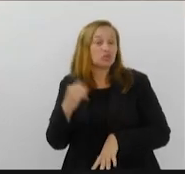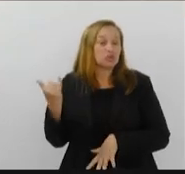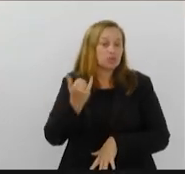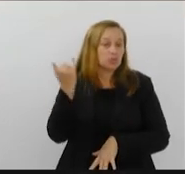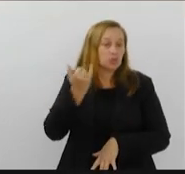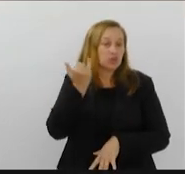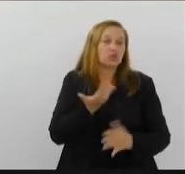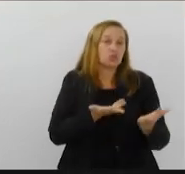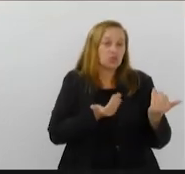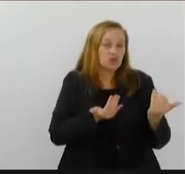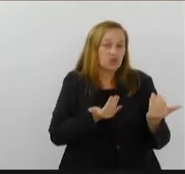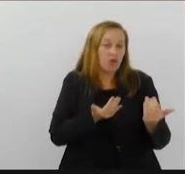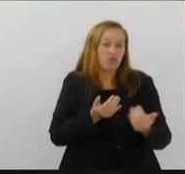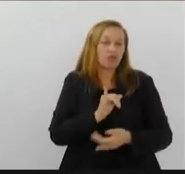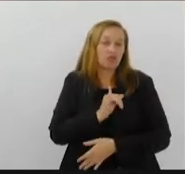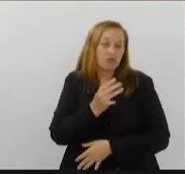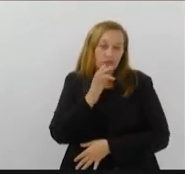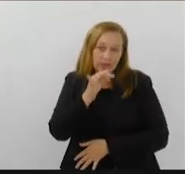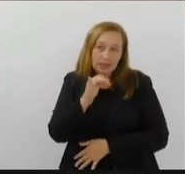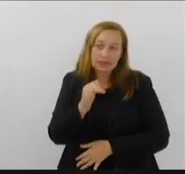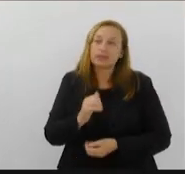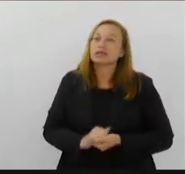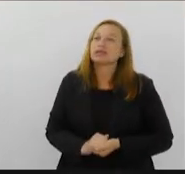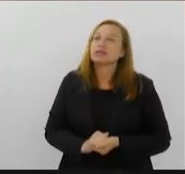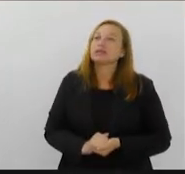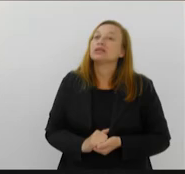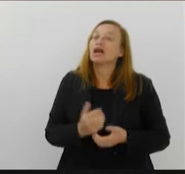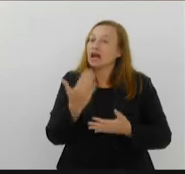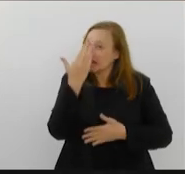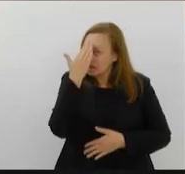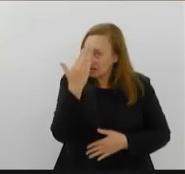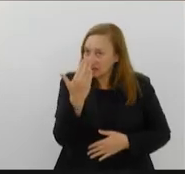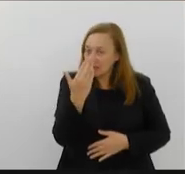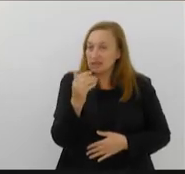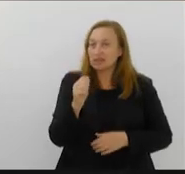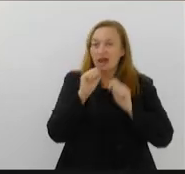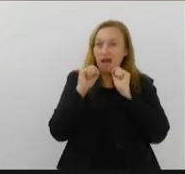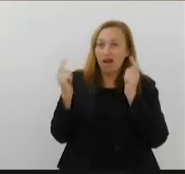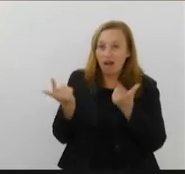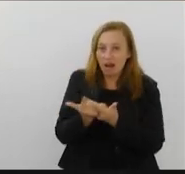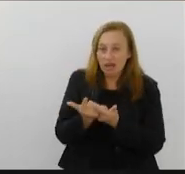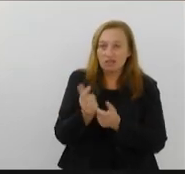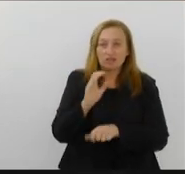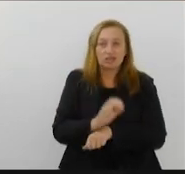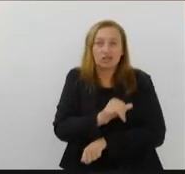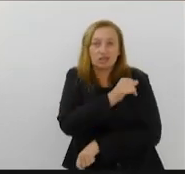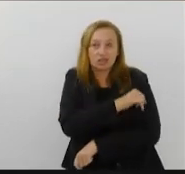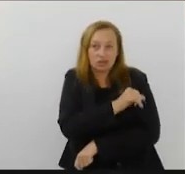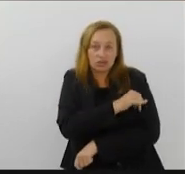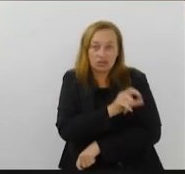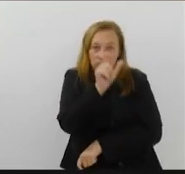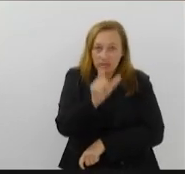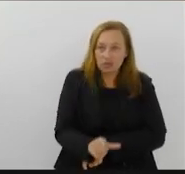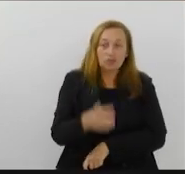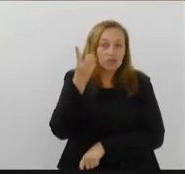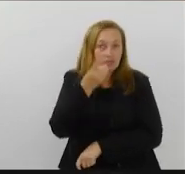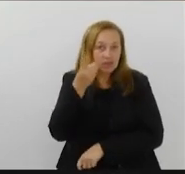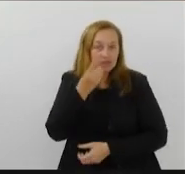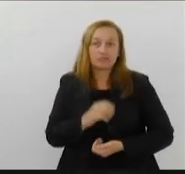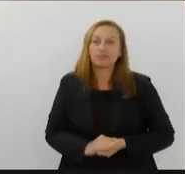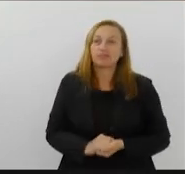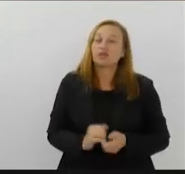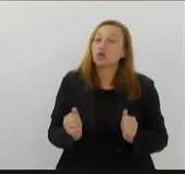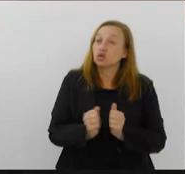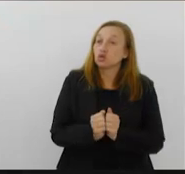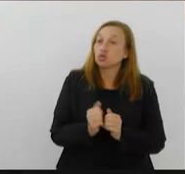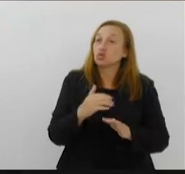importante para as juventudes fluminenses. Queria, então, agradecer à Assembleia Legislativa do Estado do Rio de Janeiro, na pessoa do deputado, junto